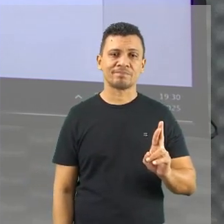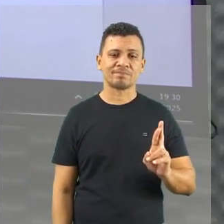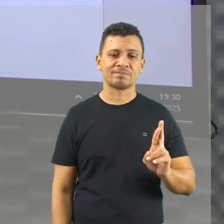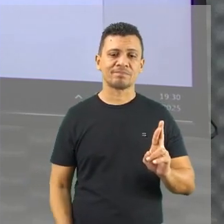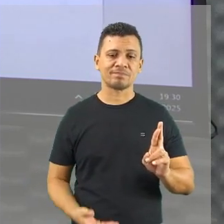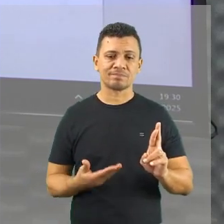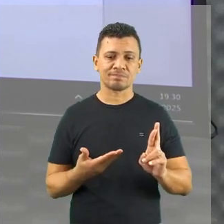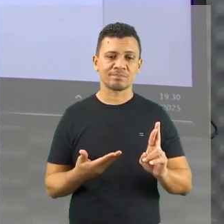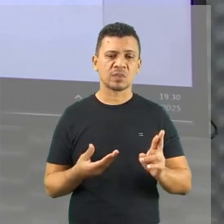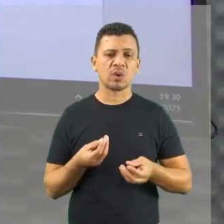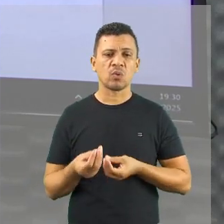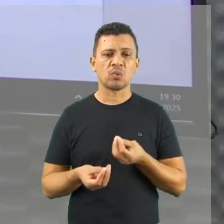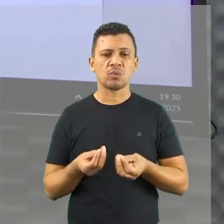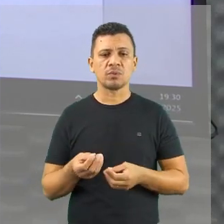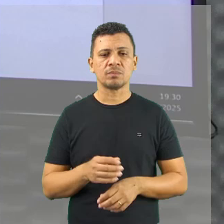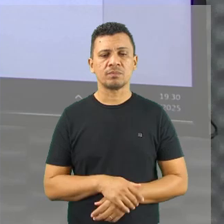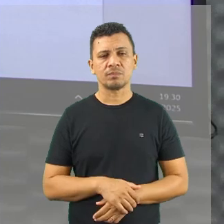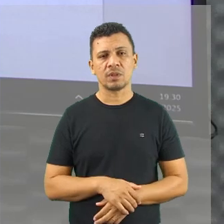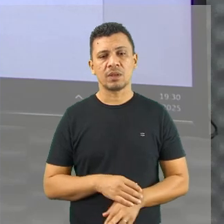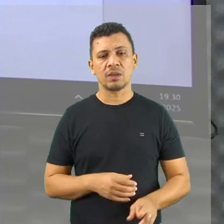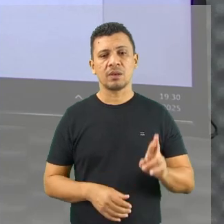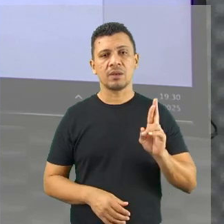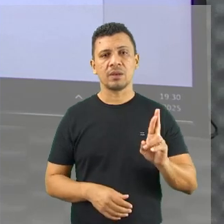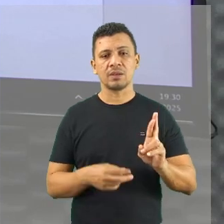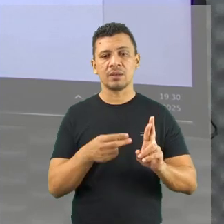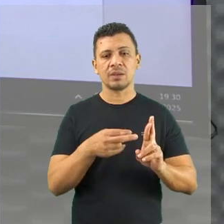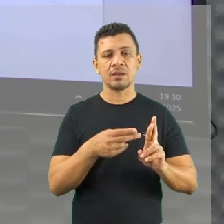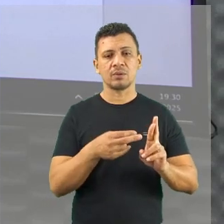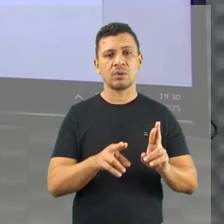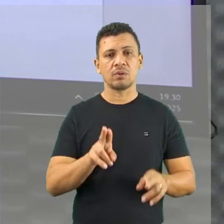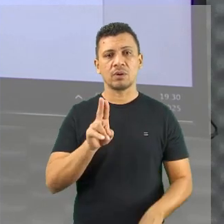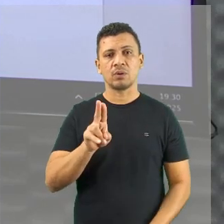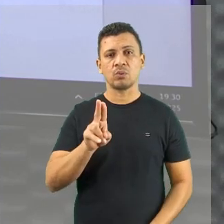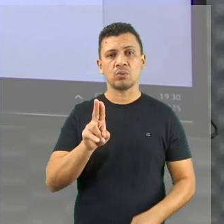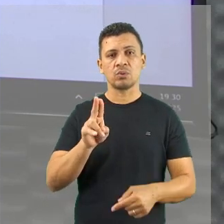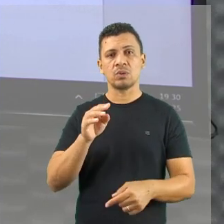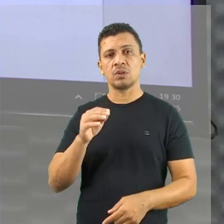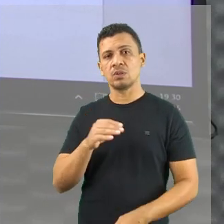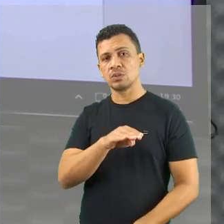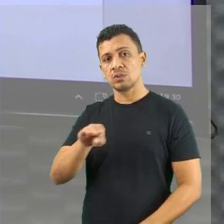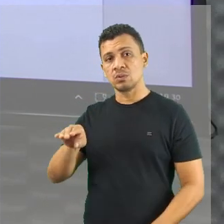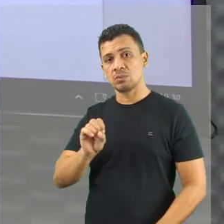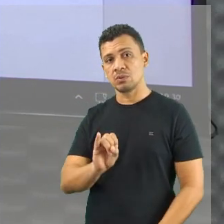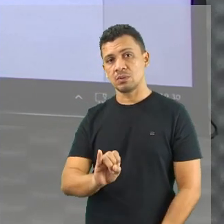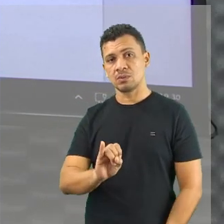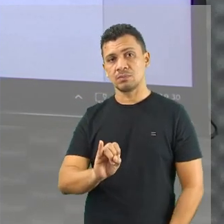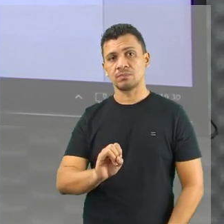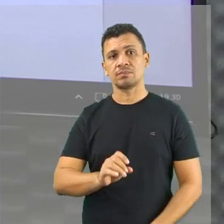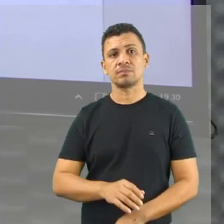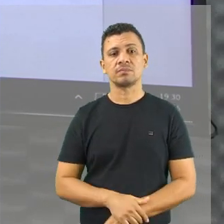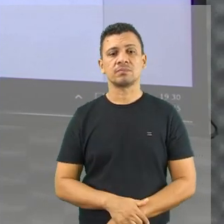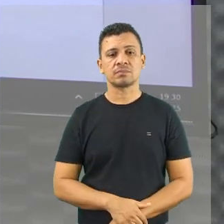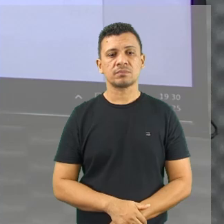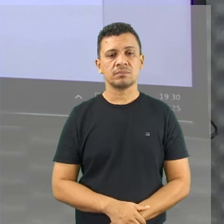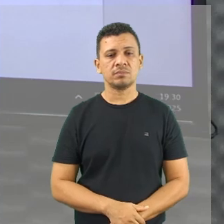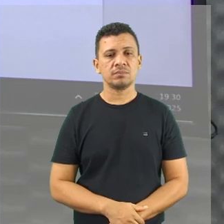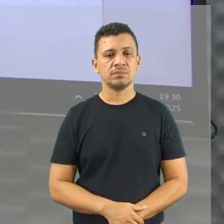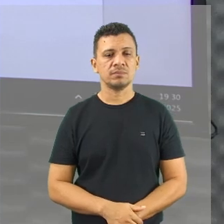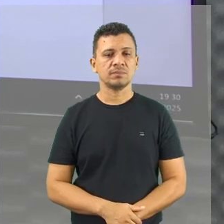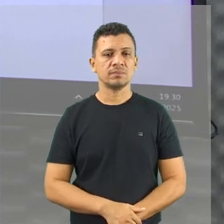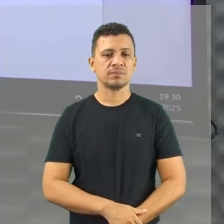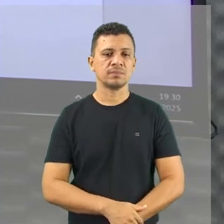né? Ó, resistência é igual a U sobre I, ó. Resistência é igual a